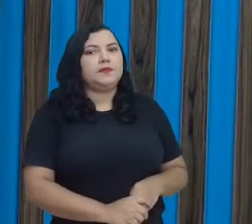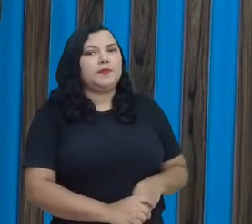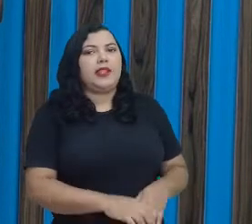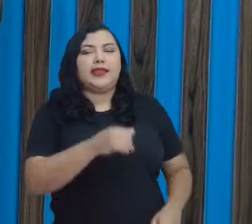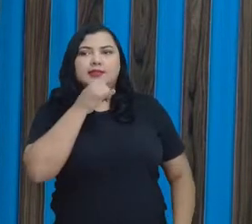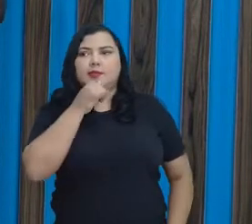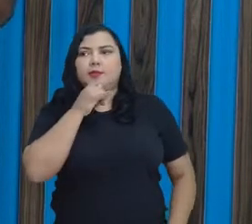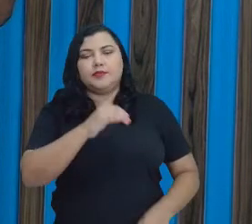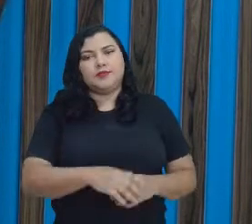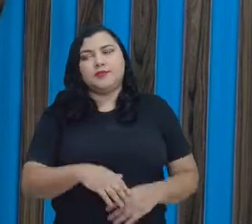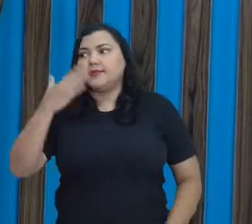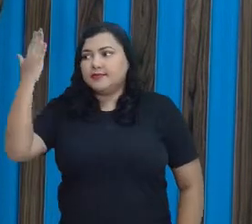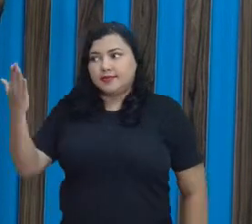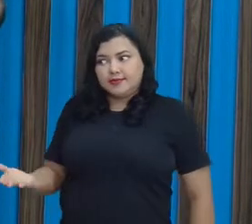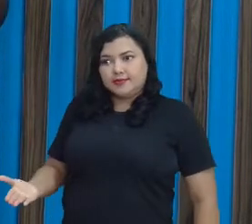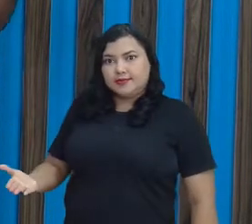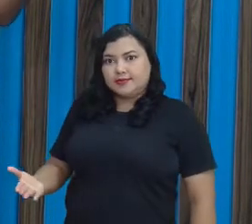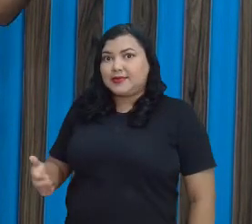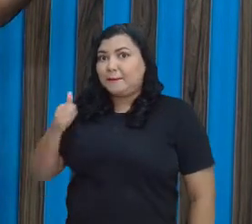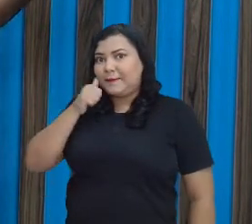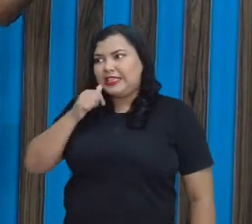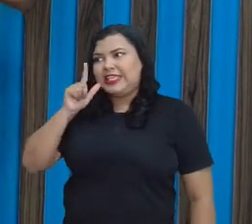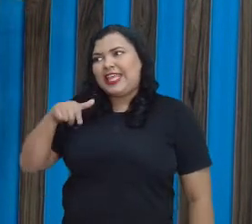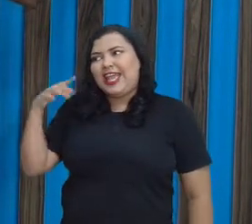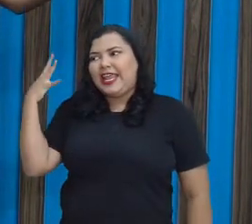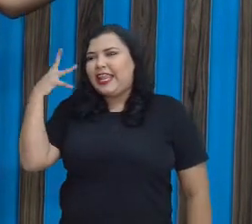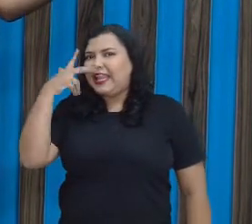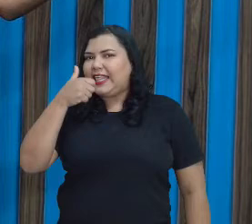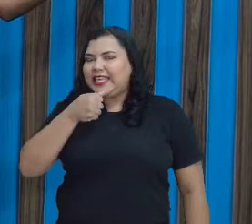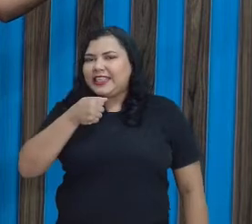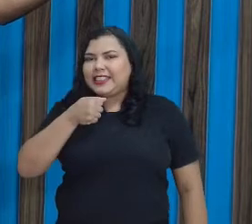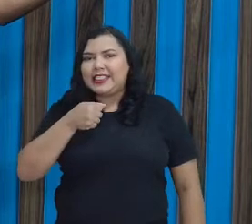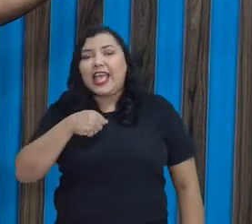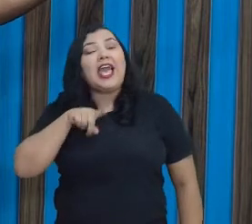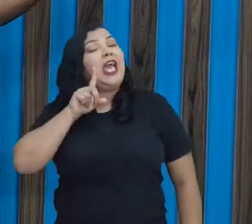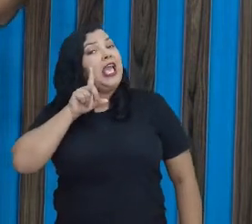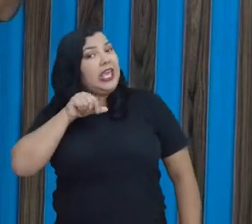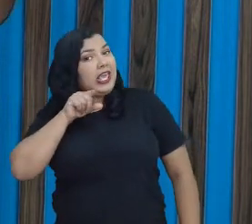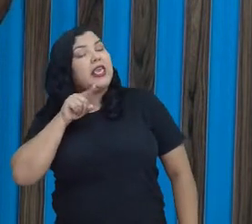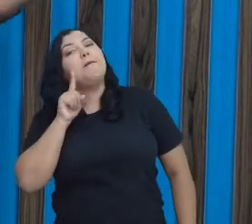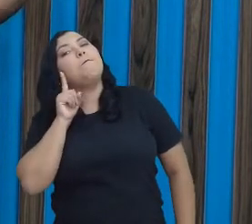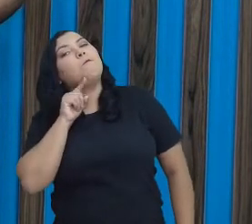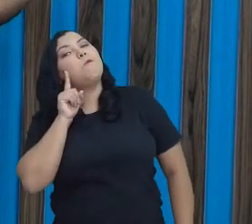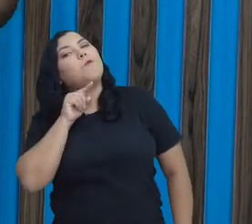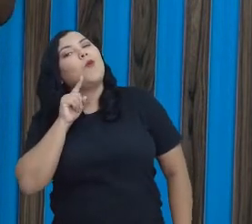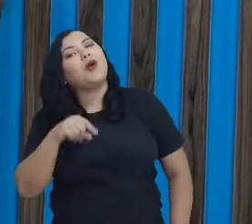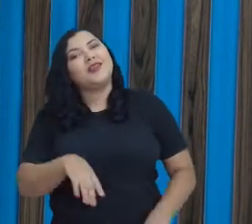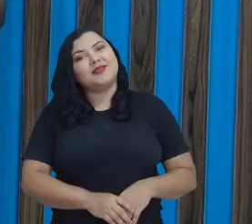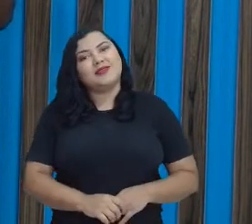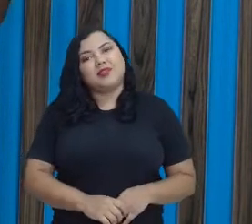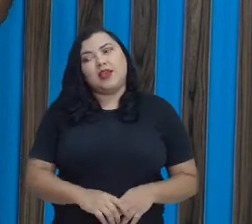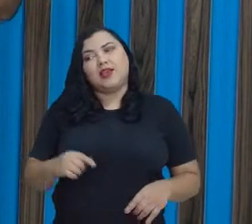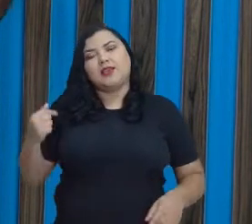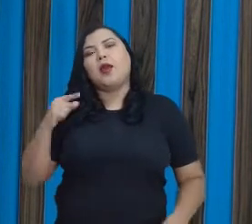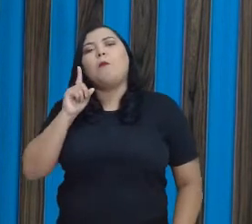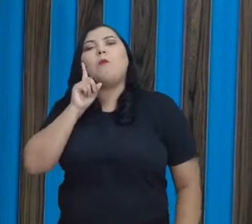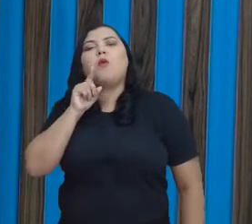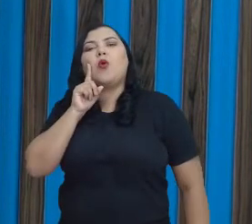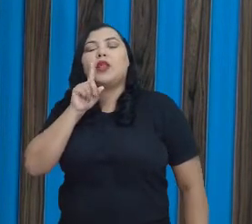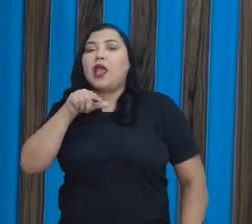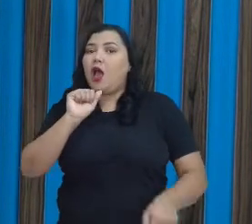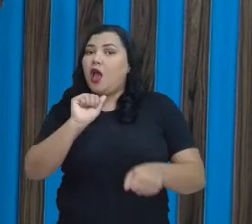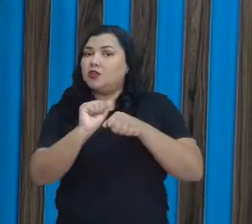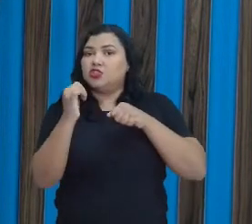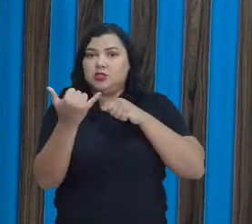posso dizer, a garota é linda e morena. O morena aqui vai entrar como um